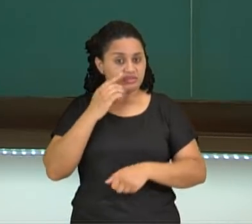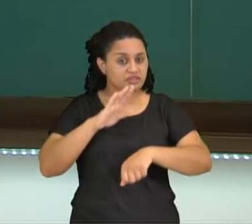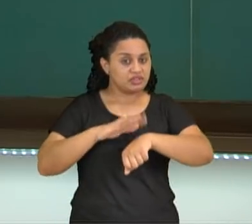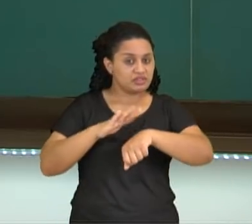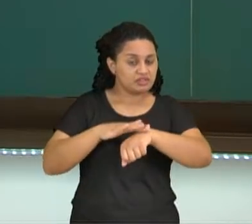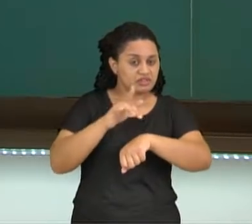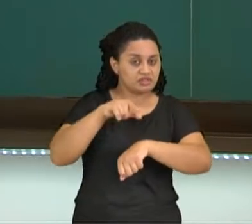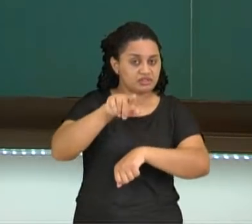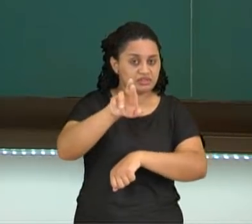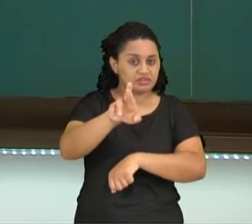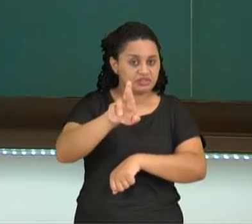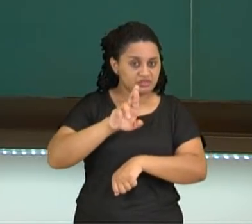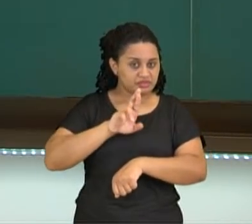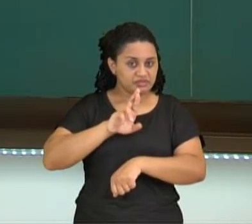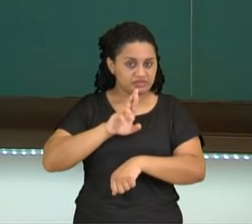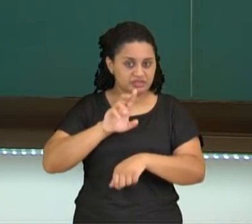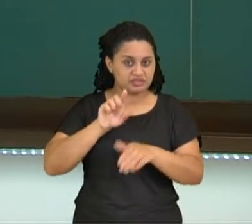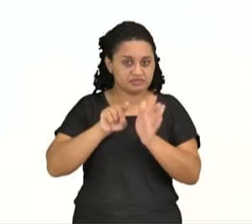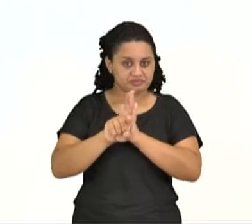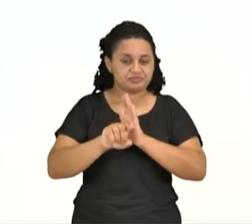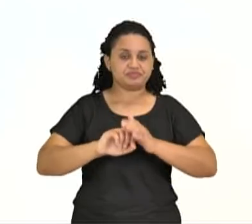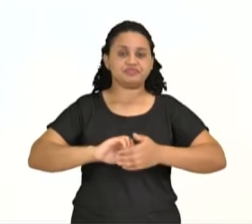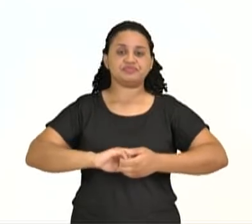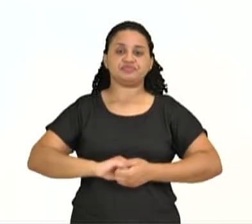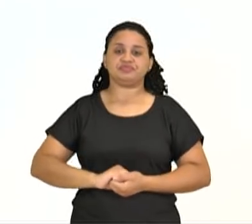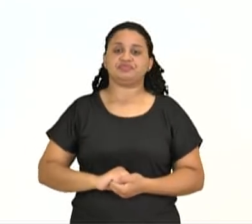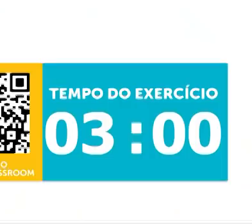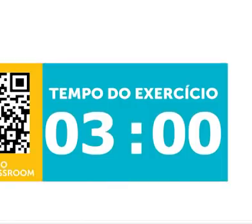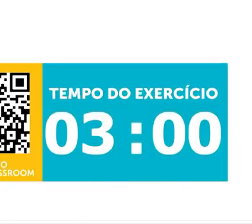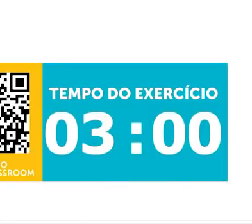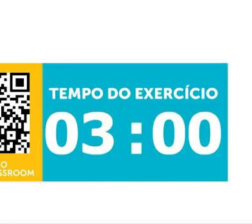tempinho para responder essa questão.